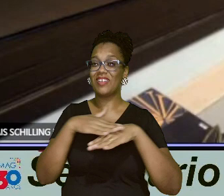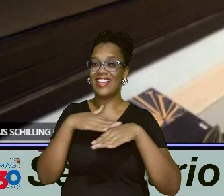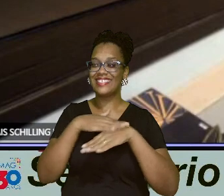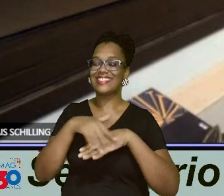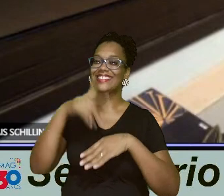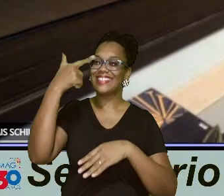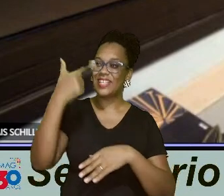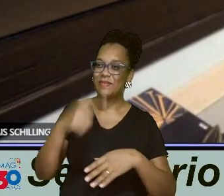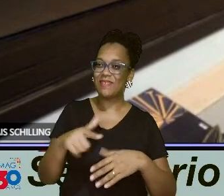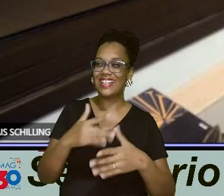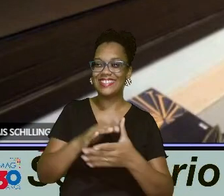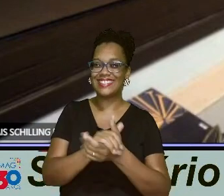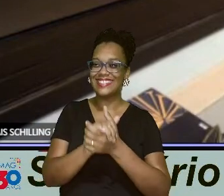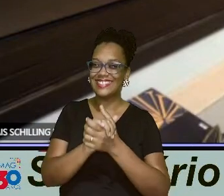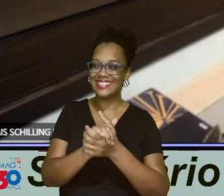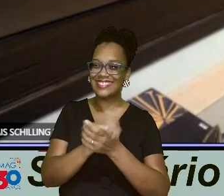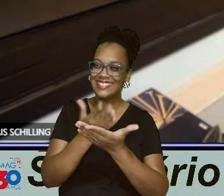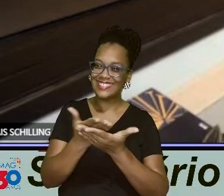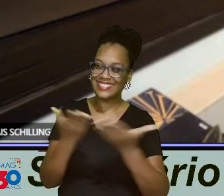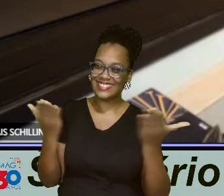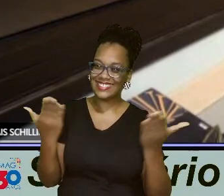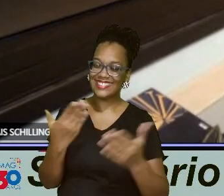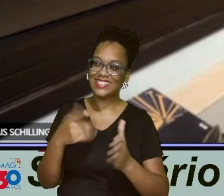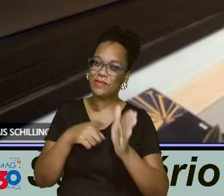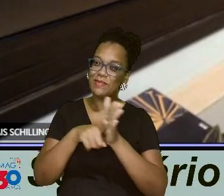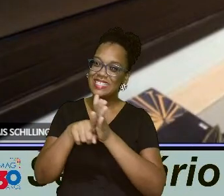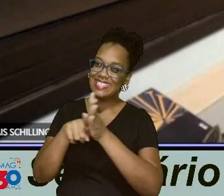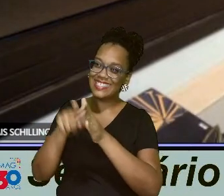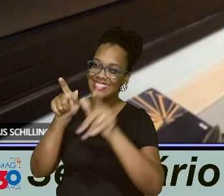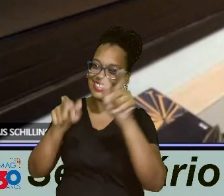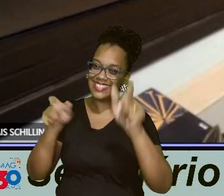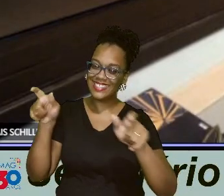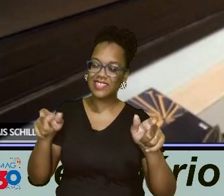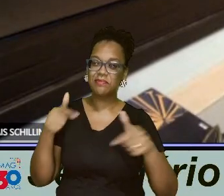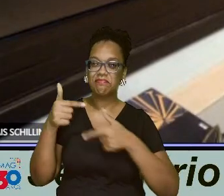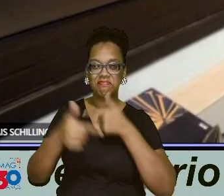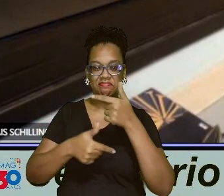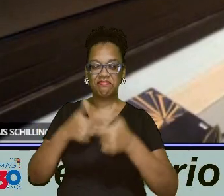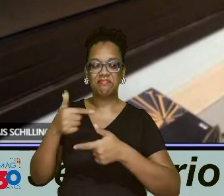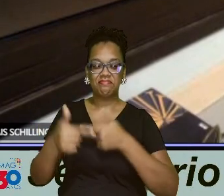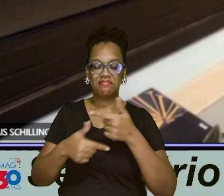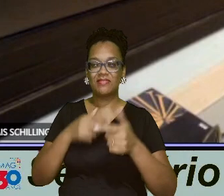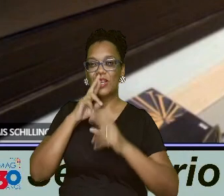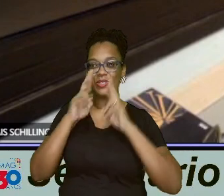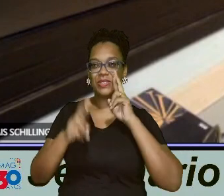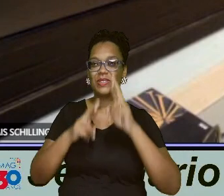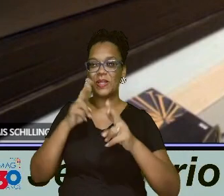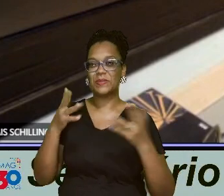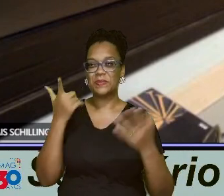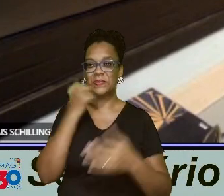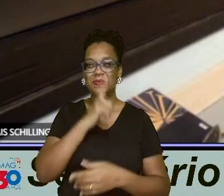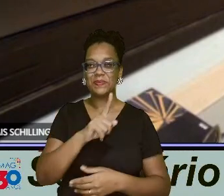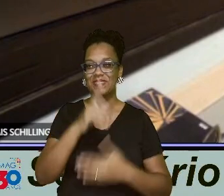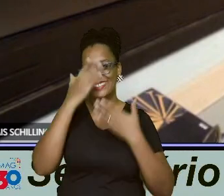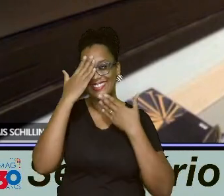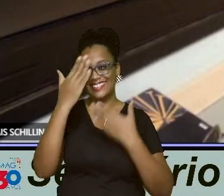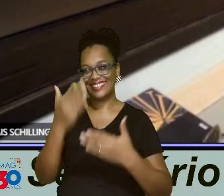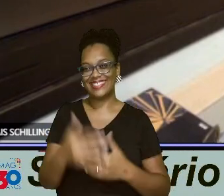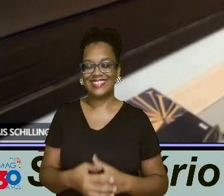vez, cumprimentá-los, os nossos pesquisadores, pelo trabalho e pelos resultados alcançados. Muito